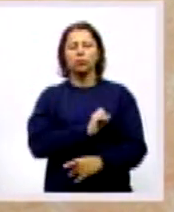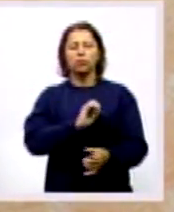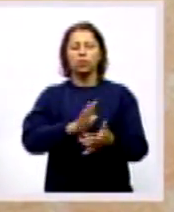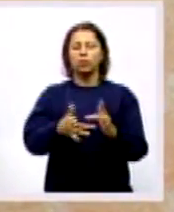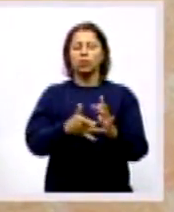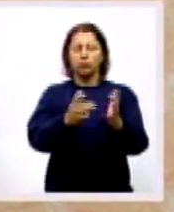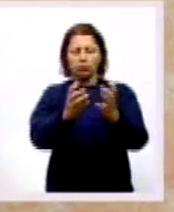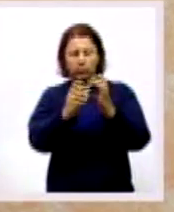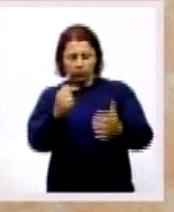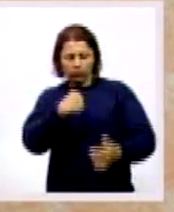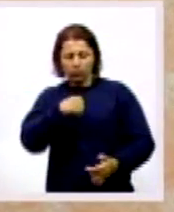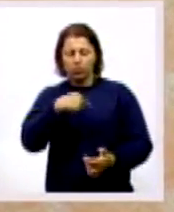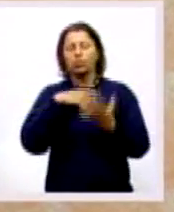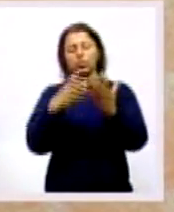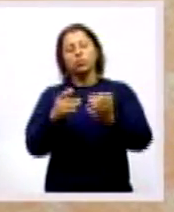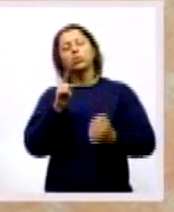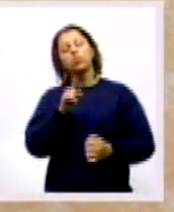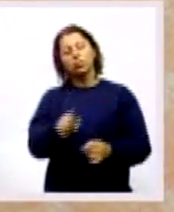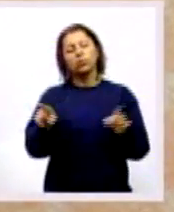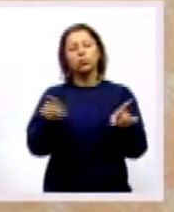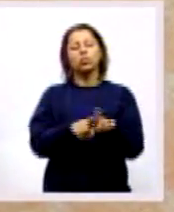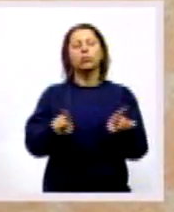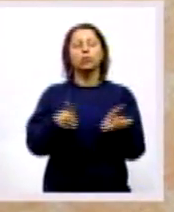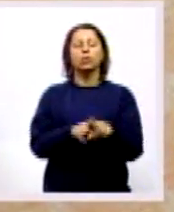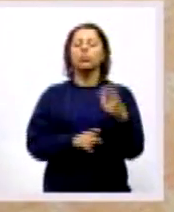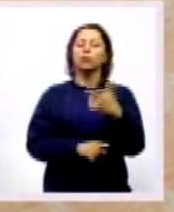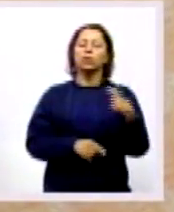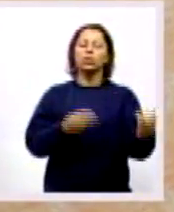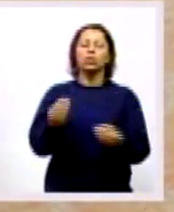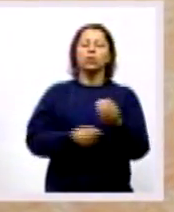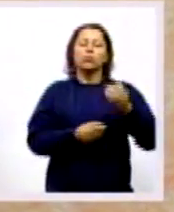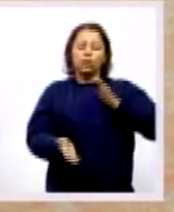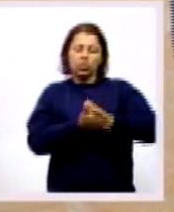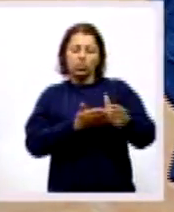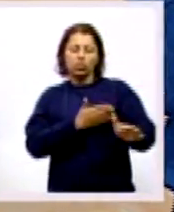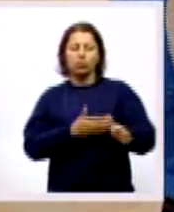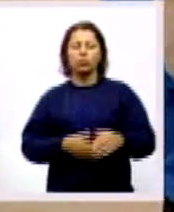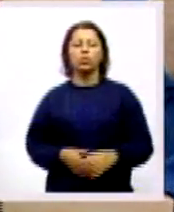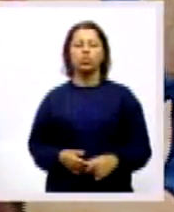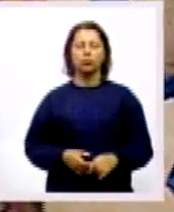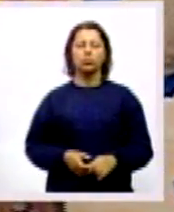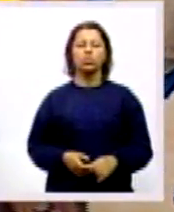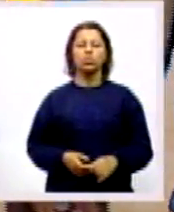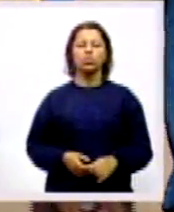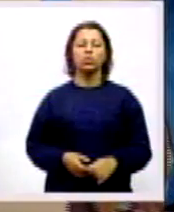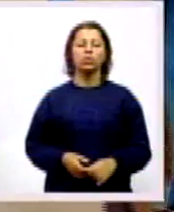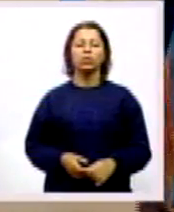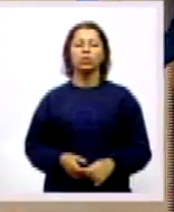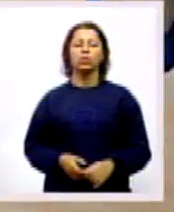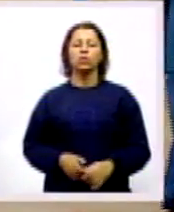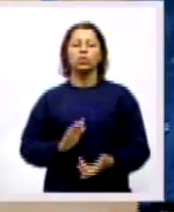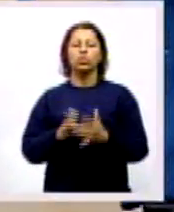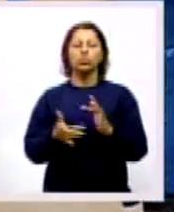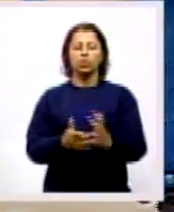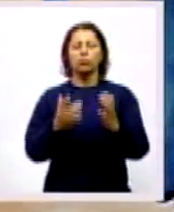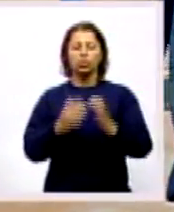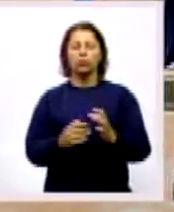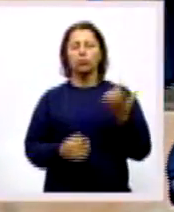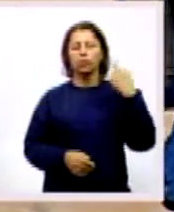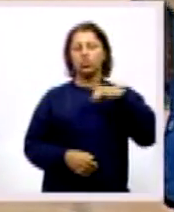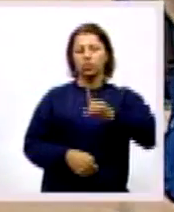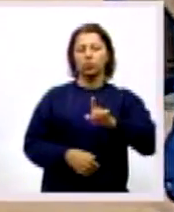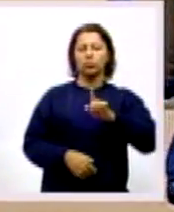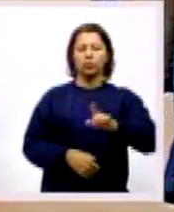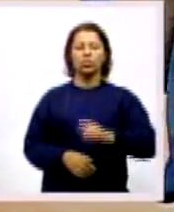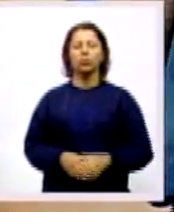mim, quis a você. Não tem como você fugir disso. Quis a mim, quis a você que está aí sentado dentro